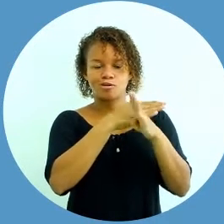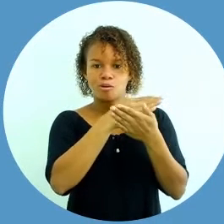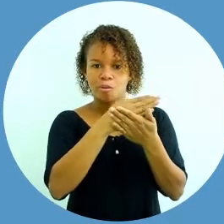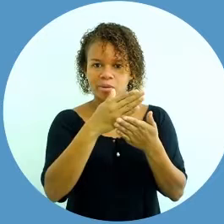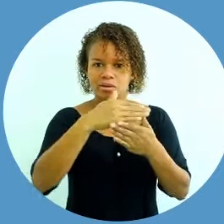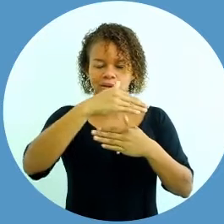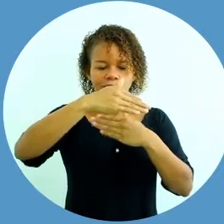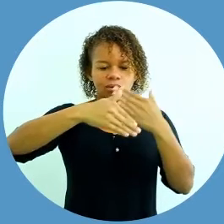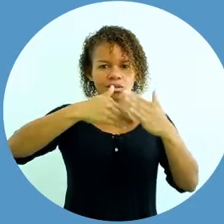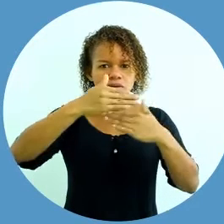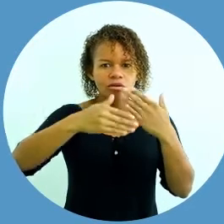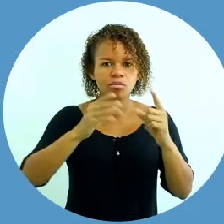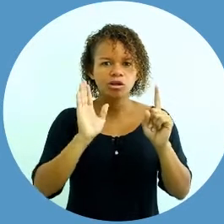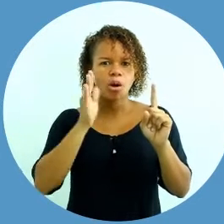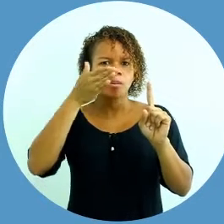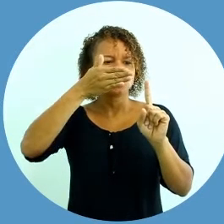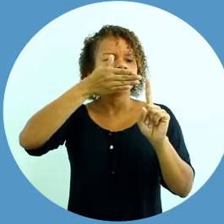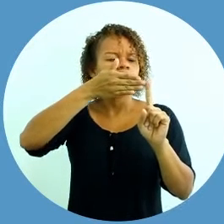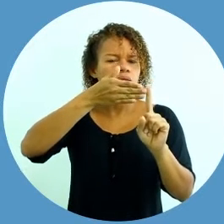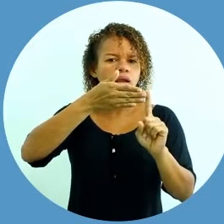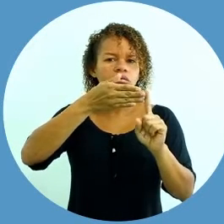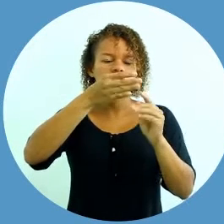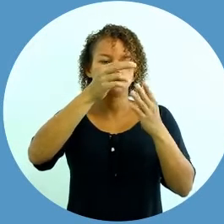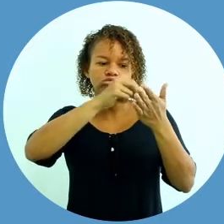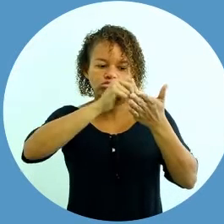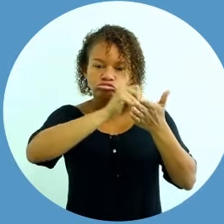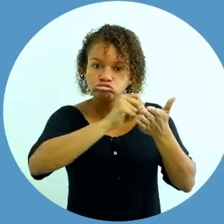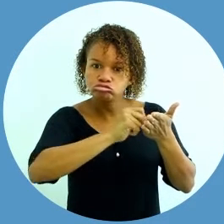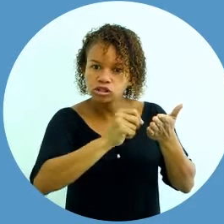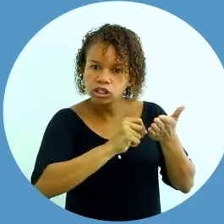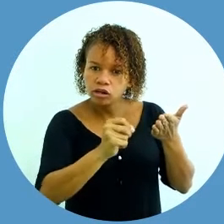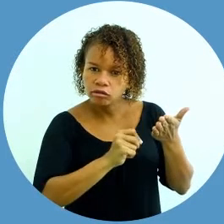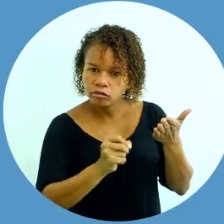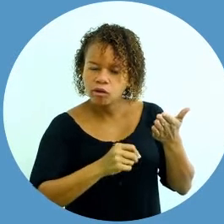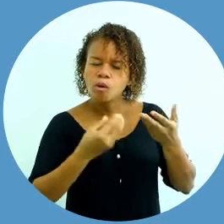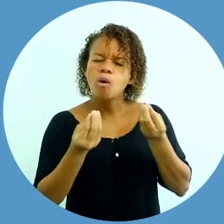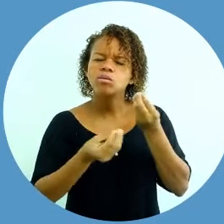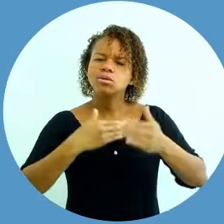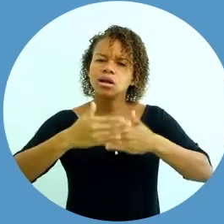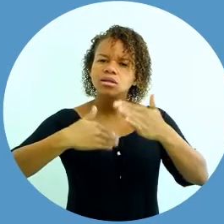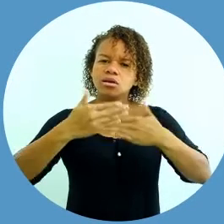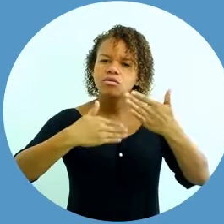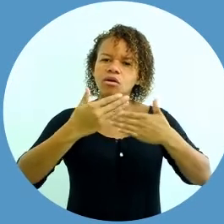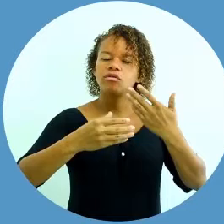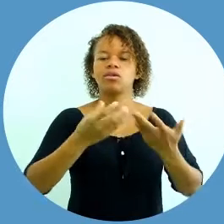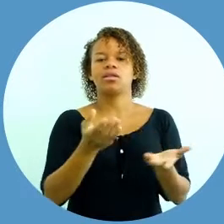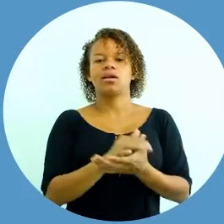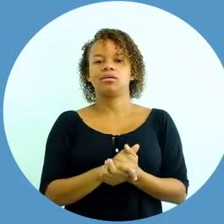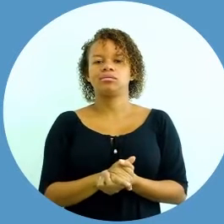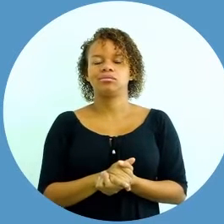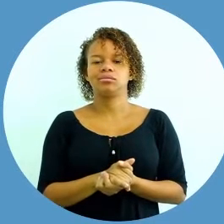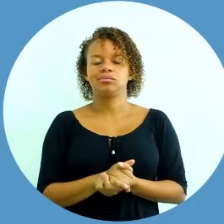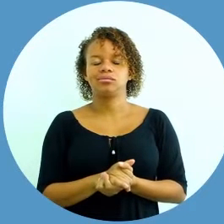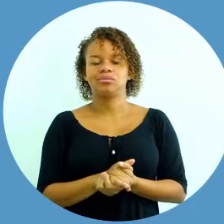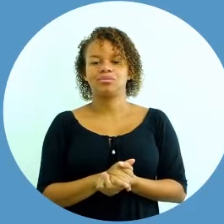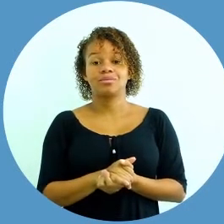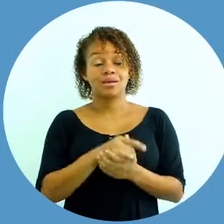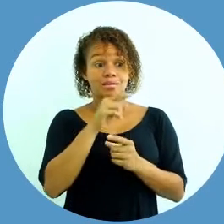entre a sinopse e o roteiro, cujo objetivo é descrever brevemente como será desenvolvida a ação.